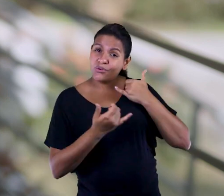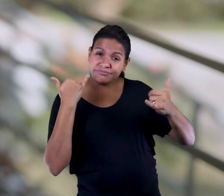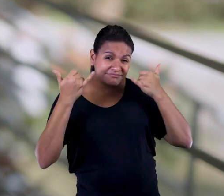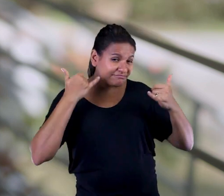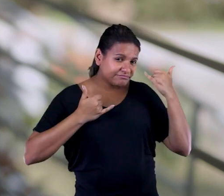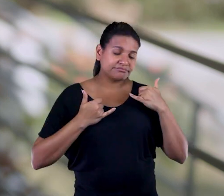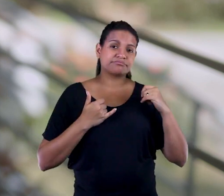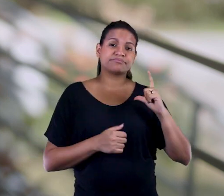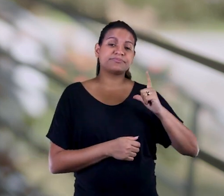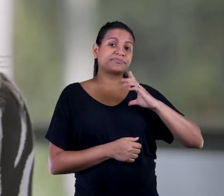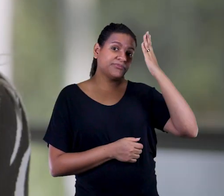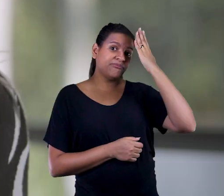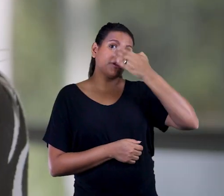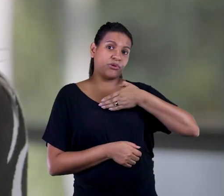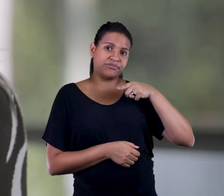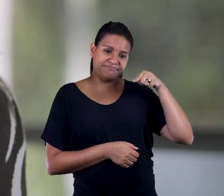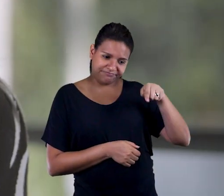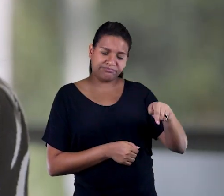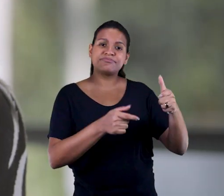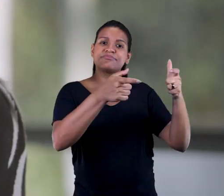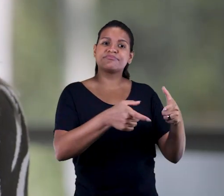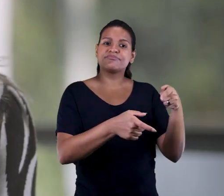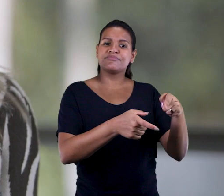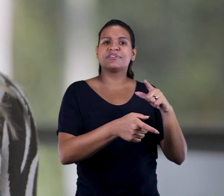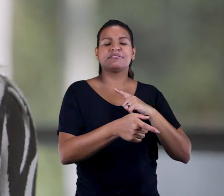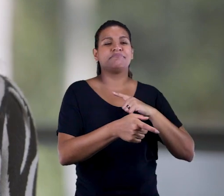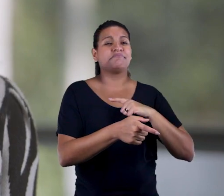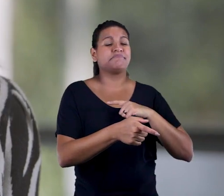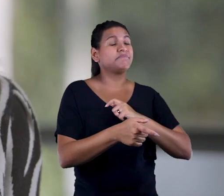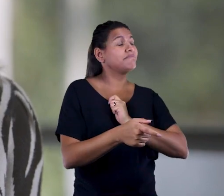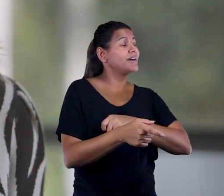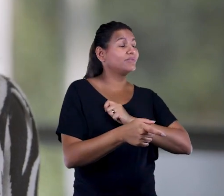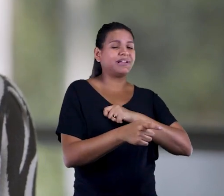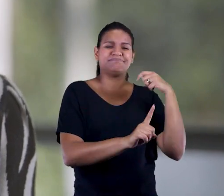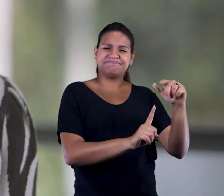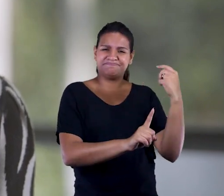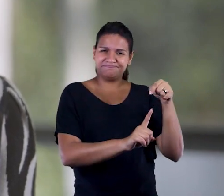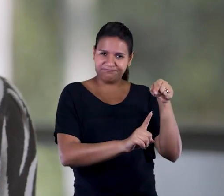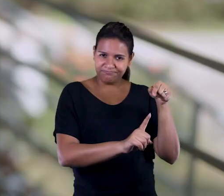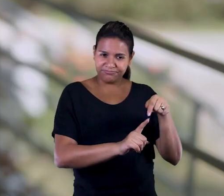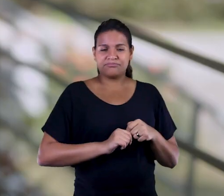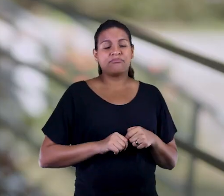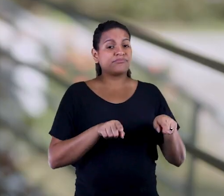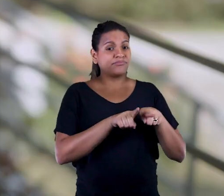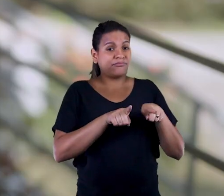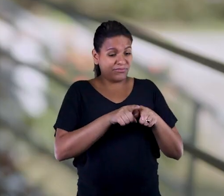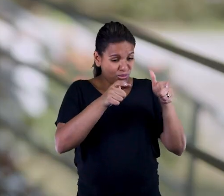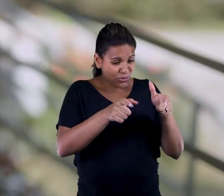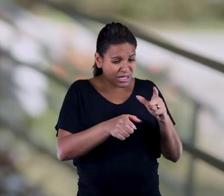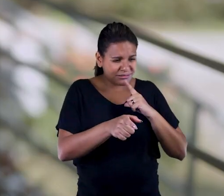ligaram que estavam com muitas provas, que ali estava tendo muita crueldade contra animais. Fora isso, tinha